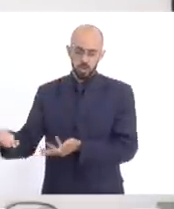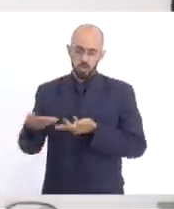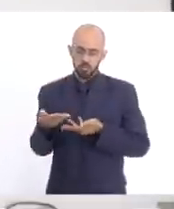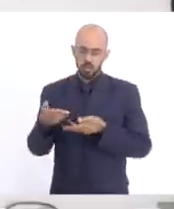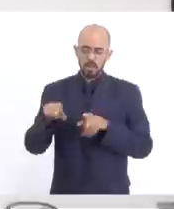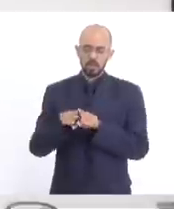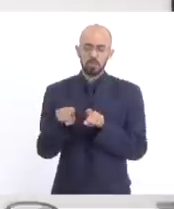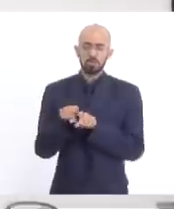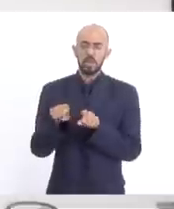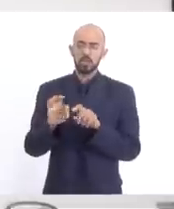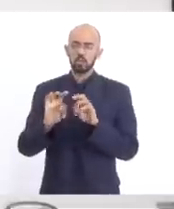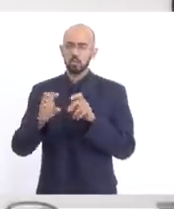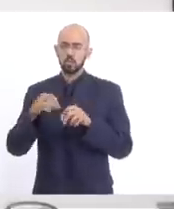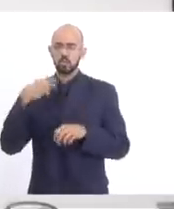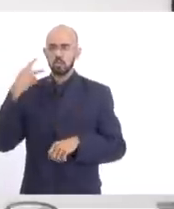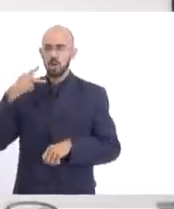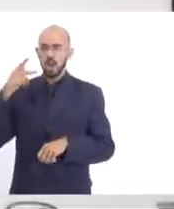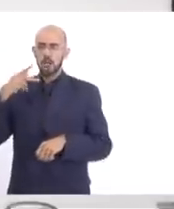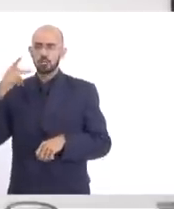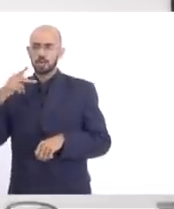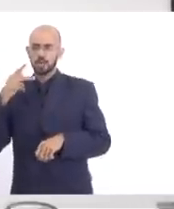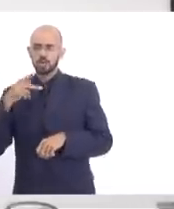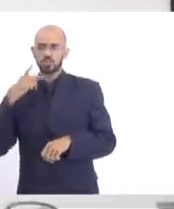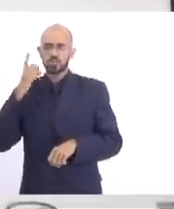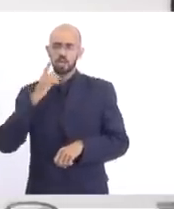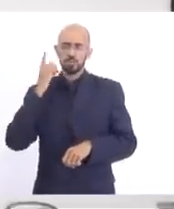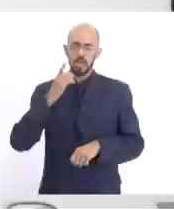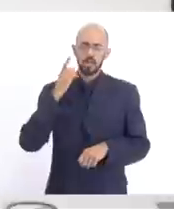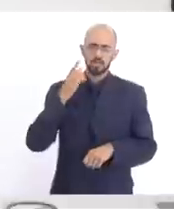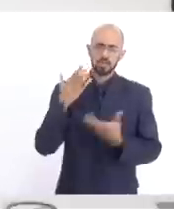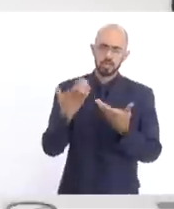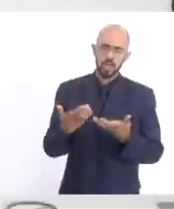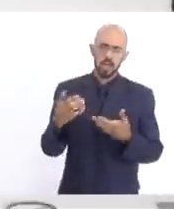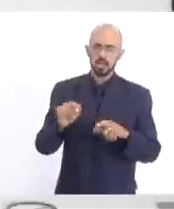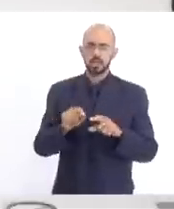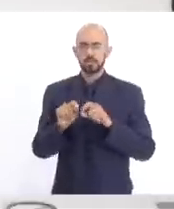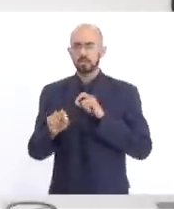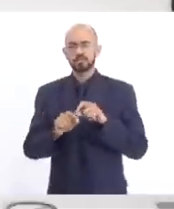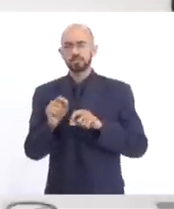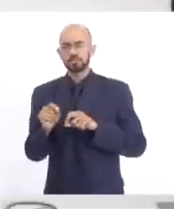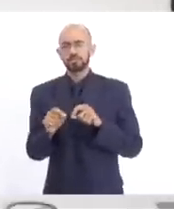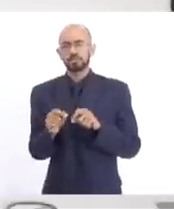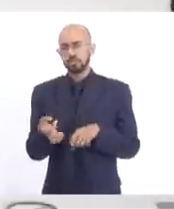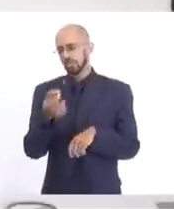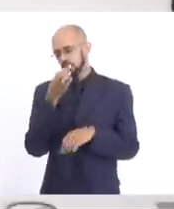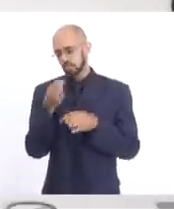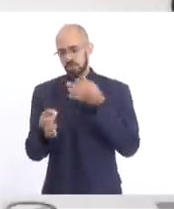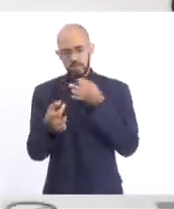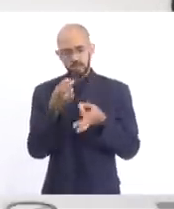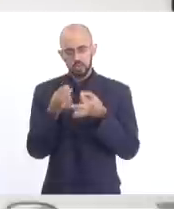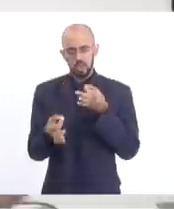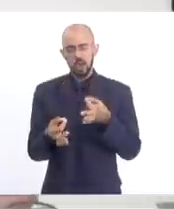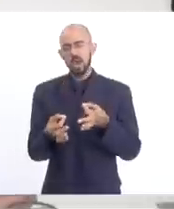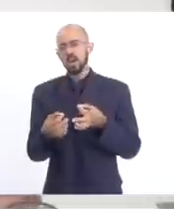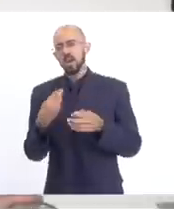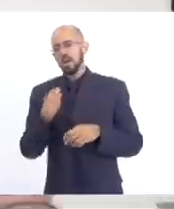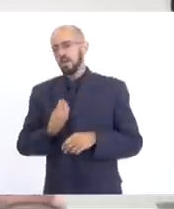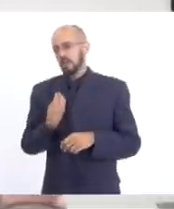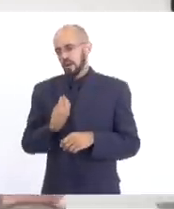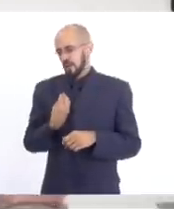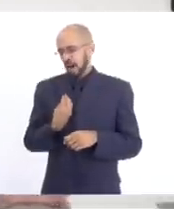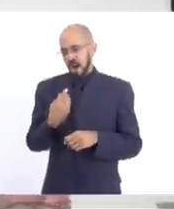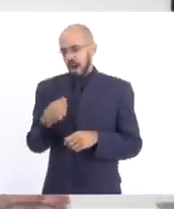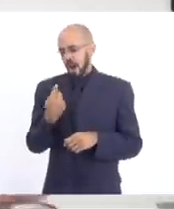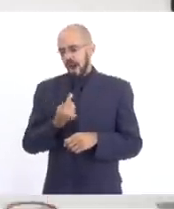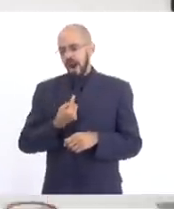próprio Parlamento, os deputados que quiserem dar sugestões, participar, nós estamos